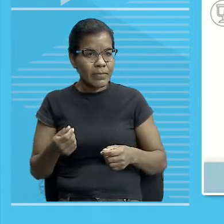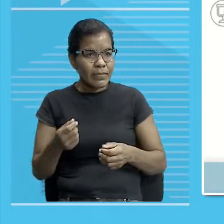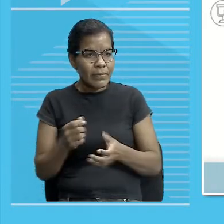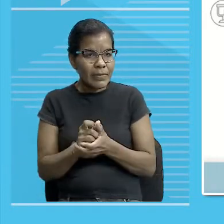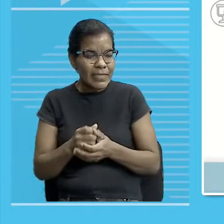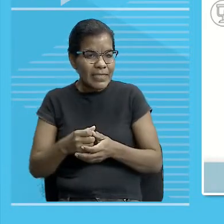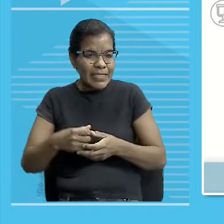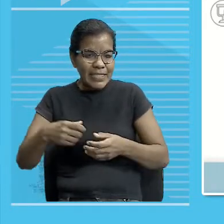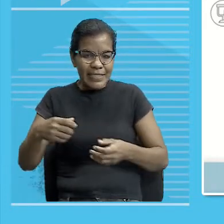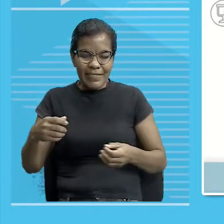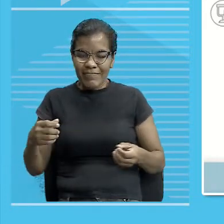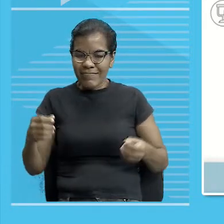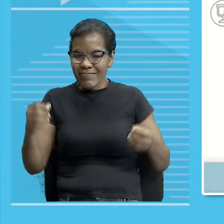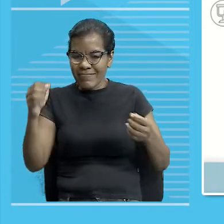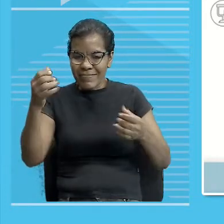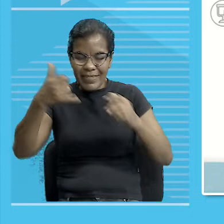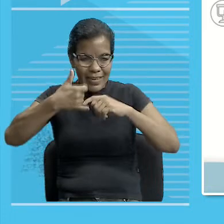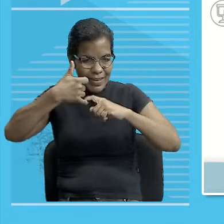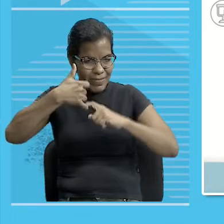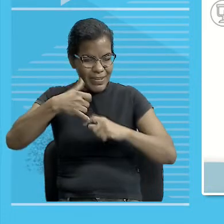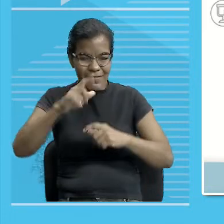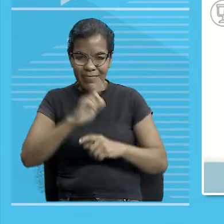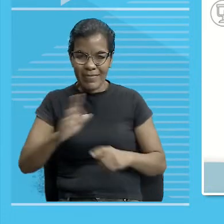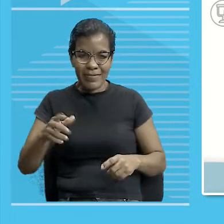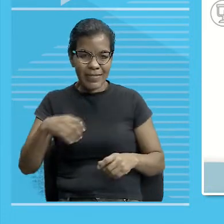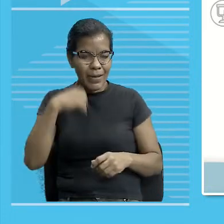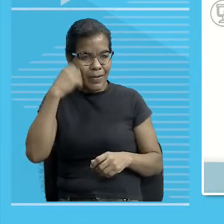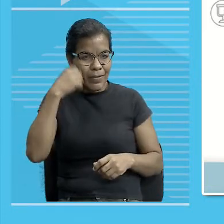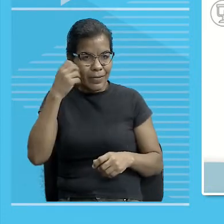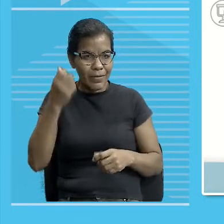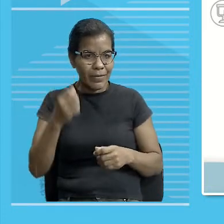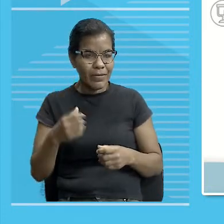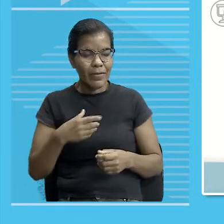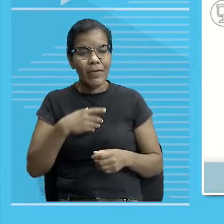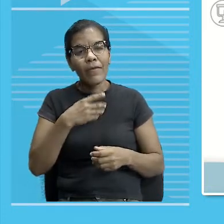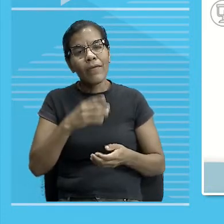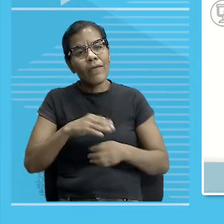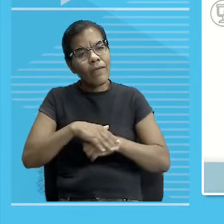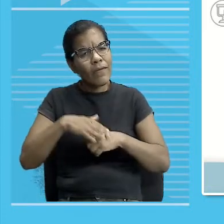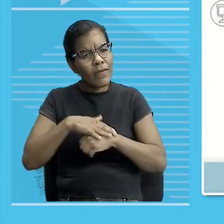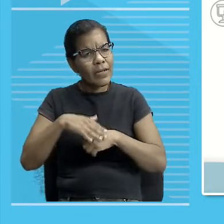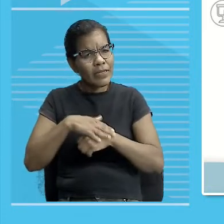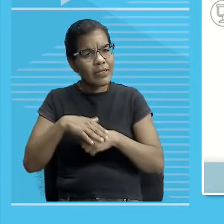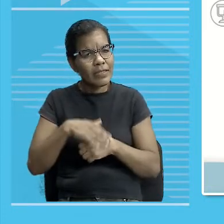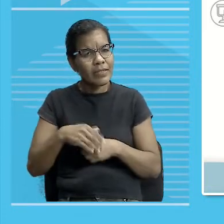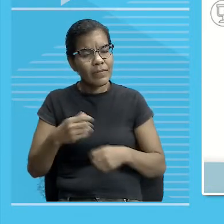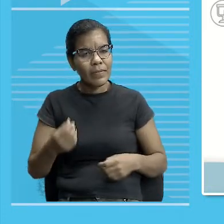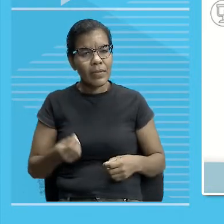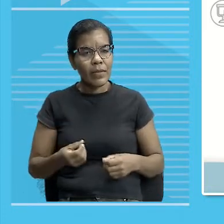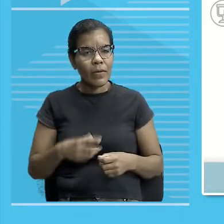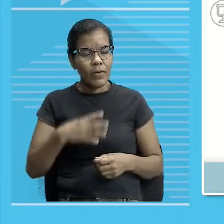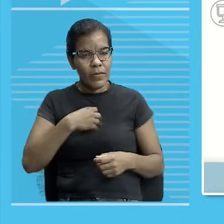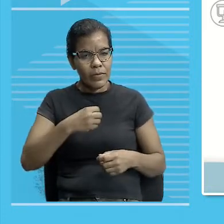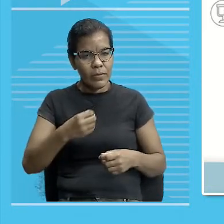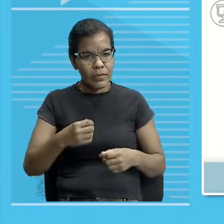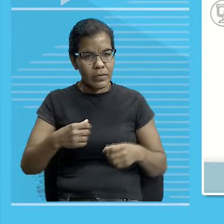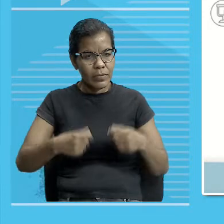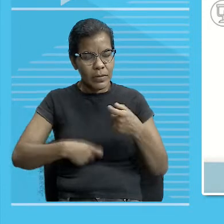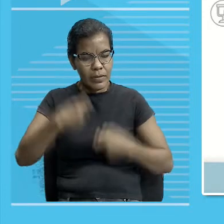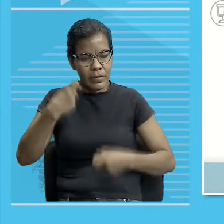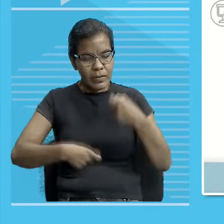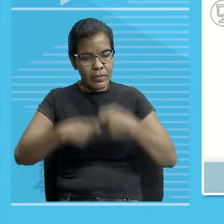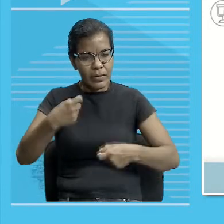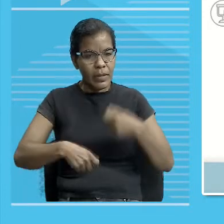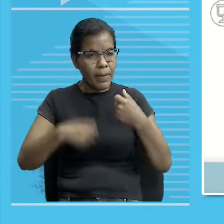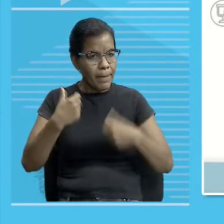não constrange nada. Conversar com o filho sobre relação sexual que ele possa